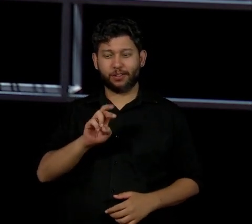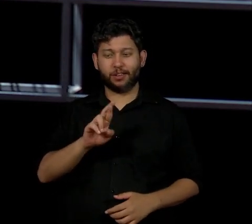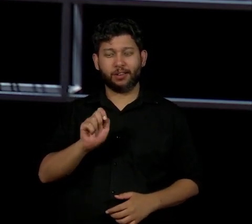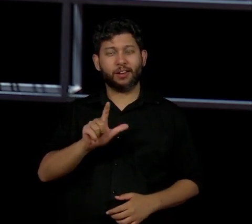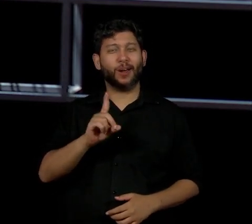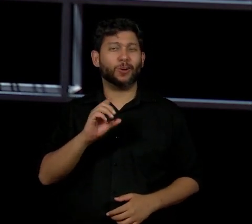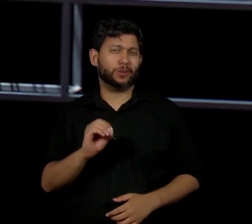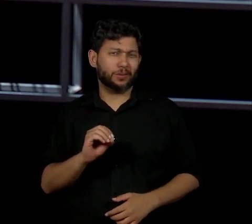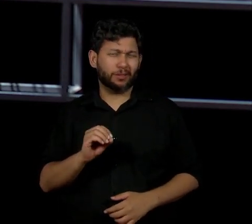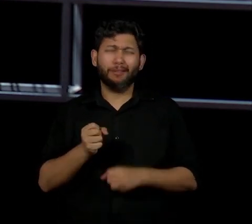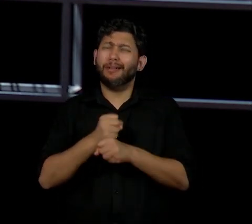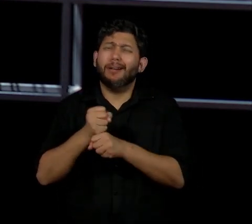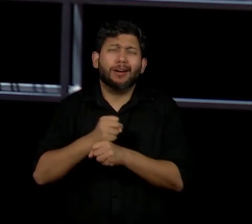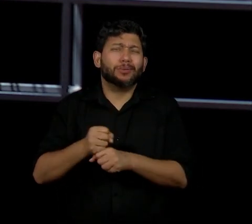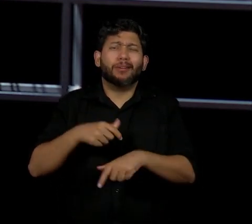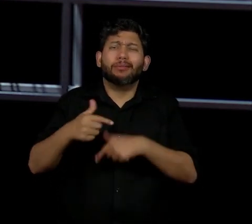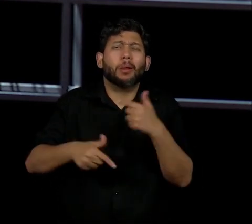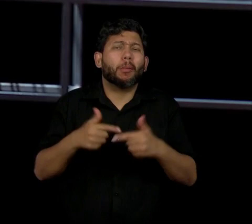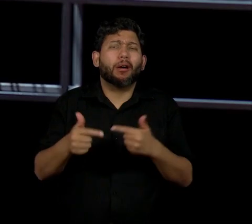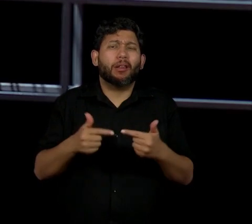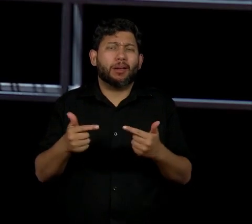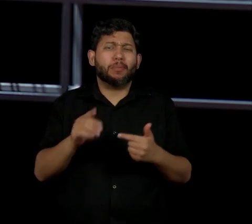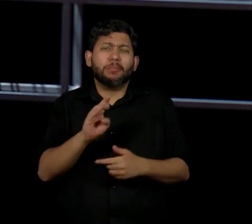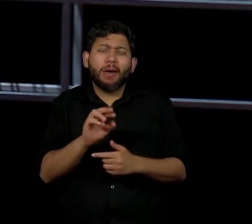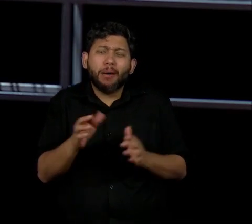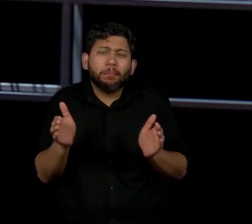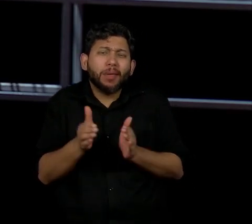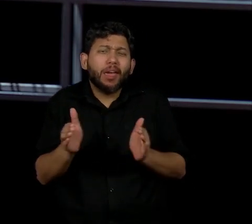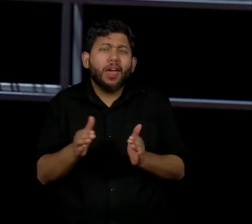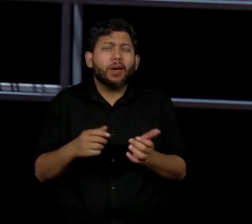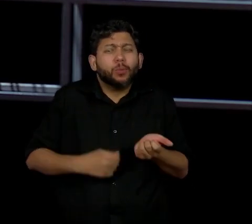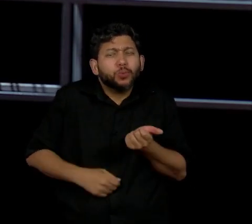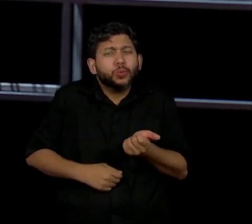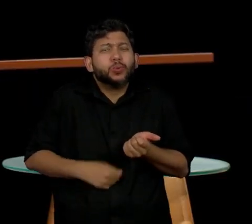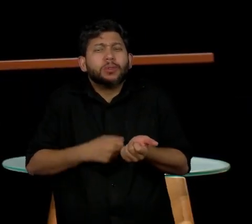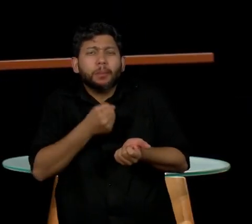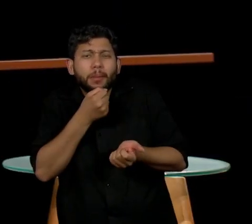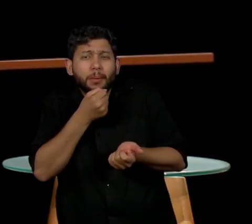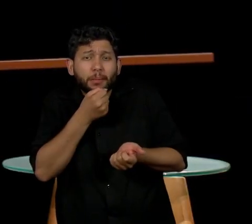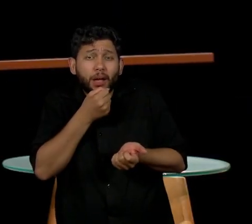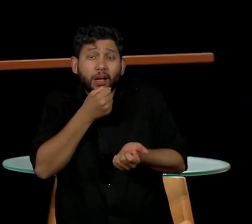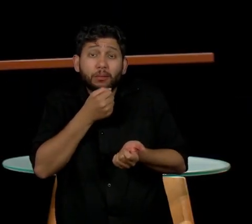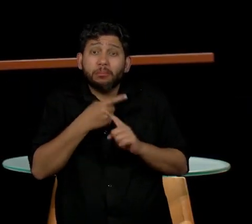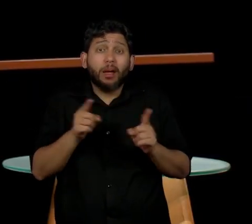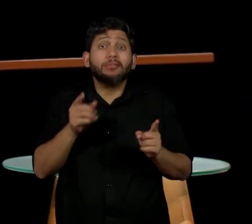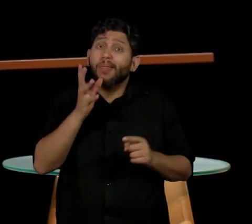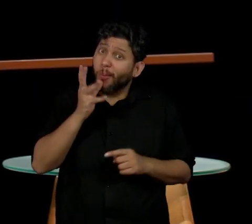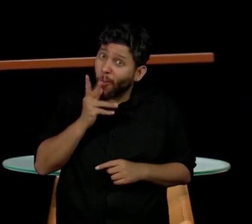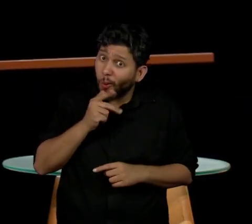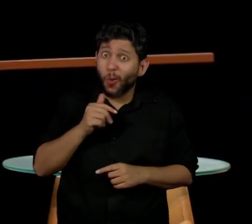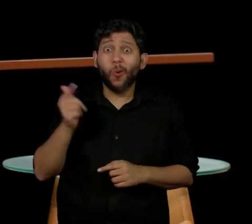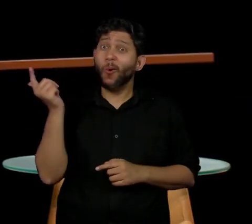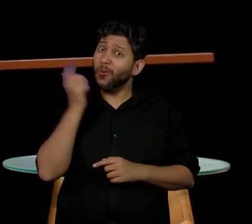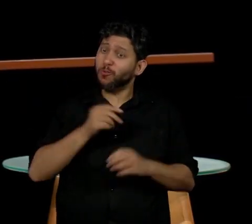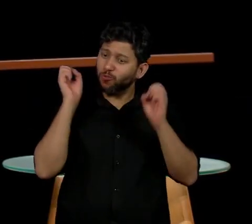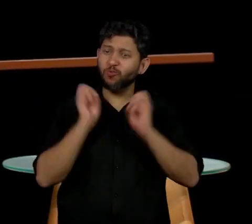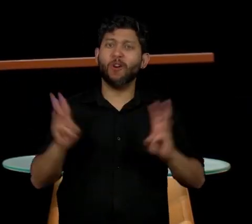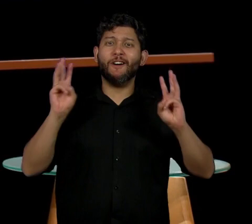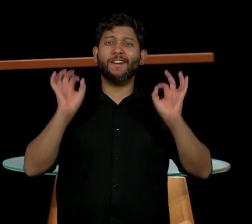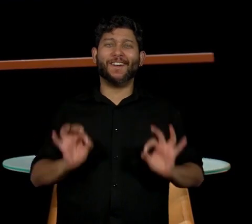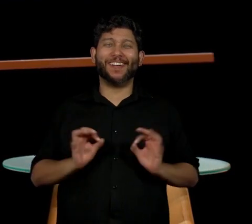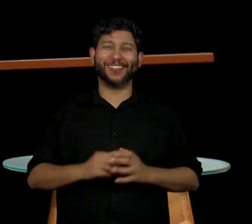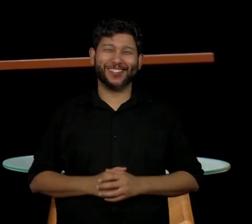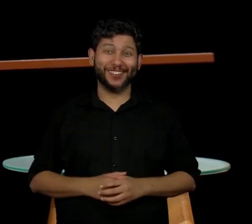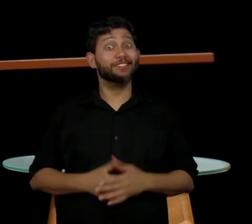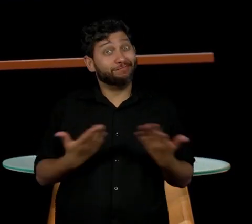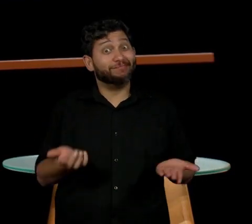em bailinhos e trabalhando numa construtora enquanto não chegava o seu grande momento. Até que finalmente chegou. Aqui no